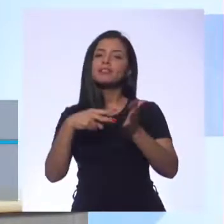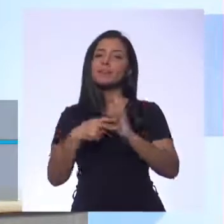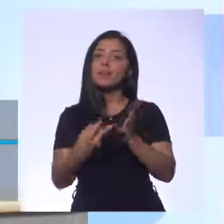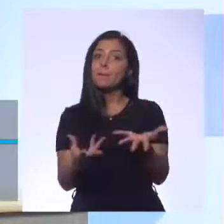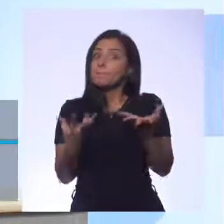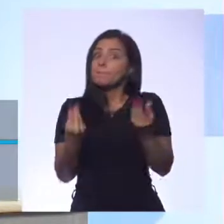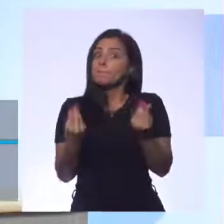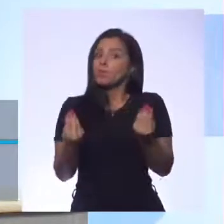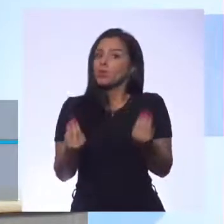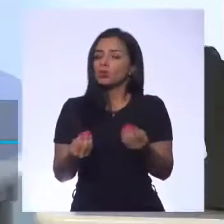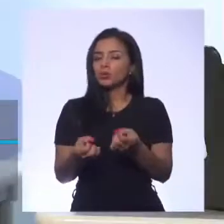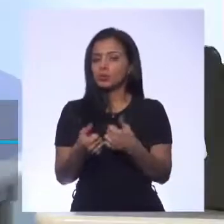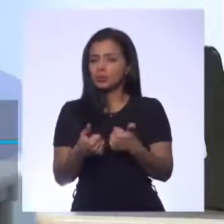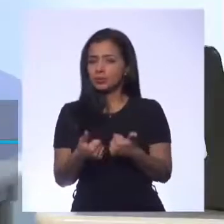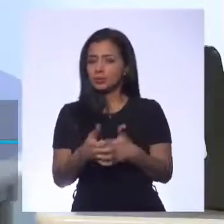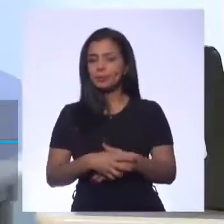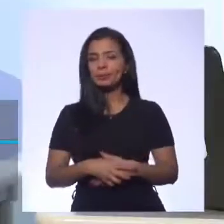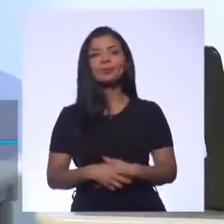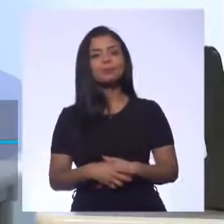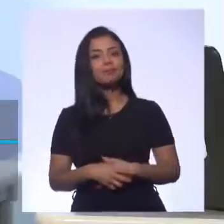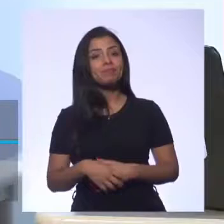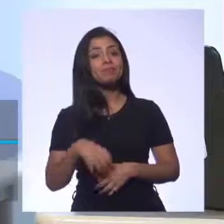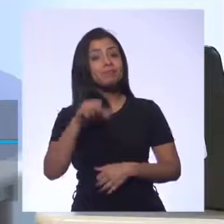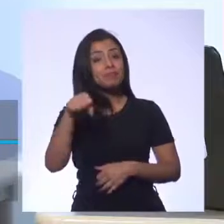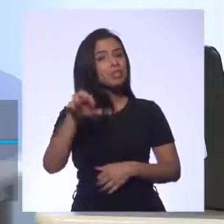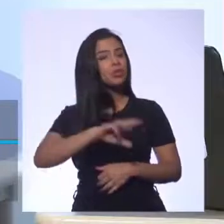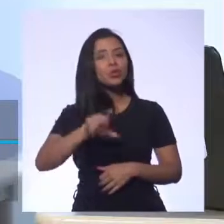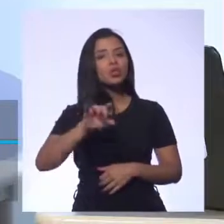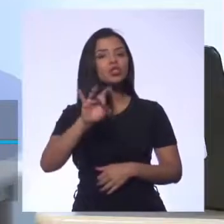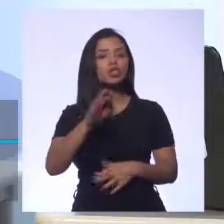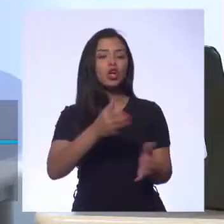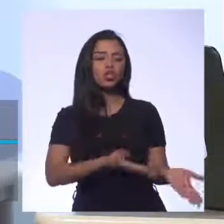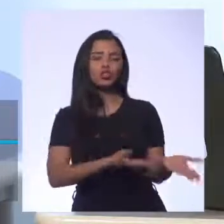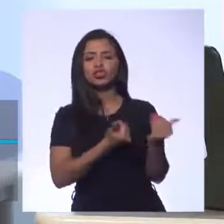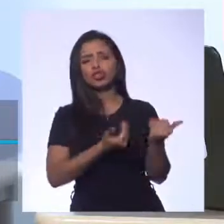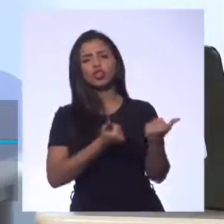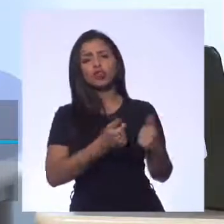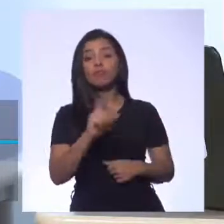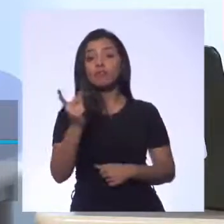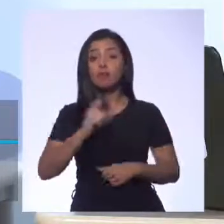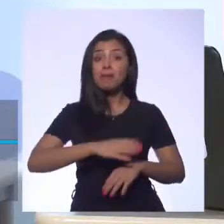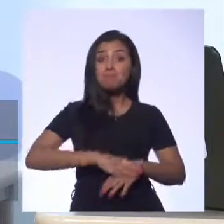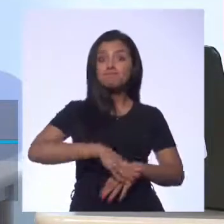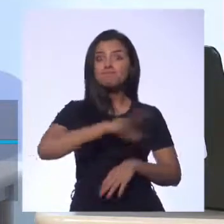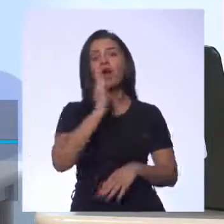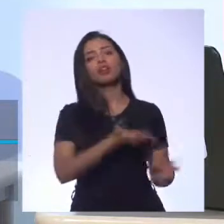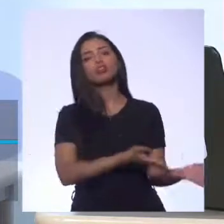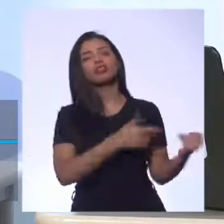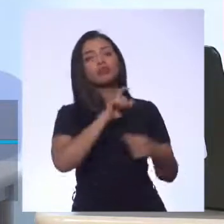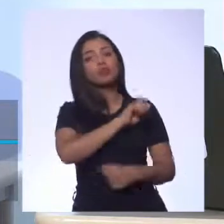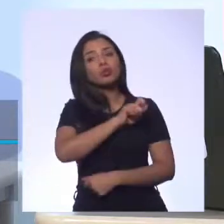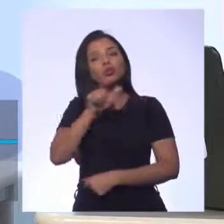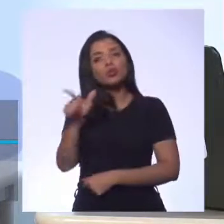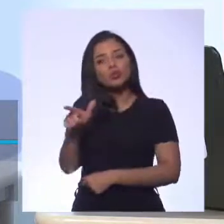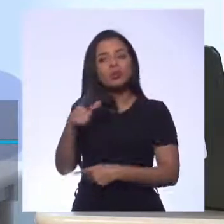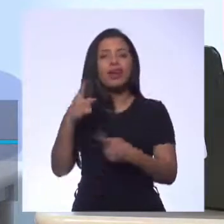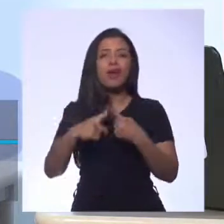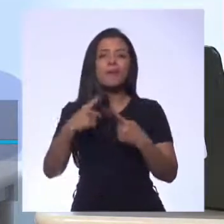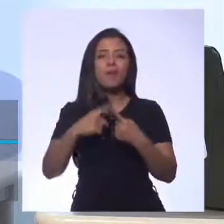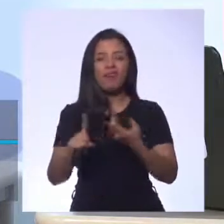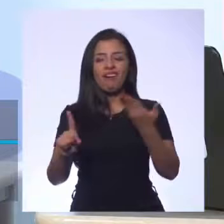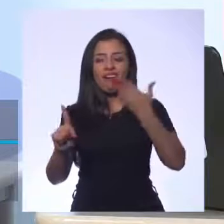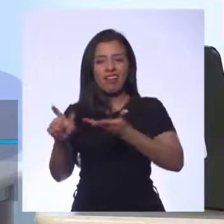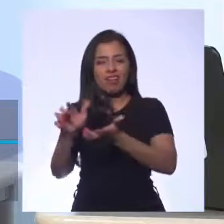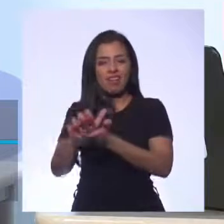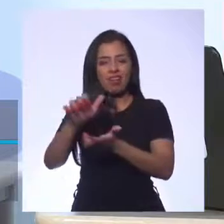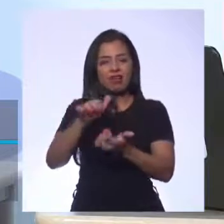bom? Isso, da ideia nossa mais jovem, não é só jovem, ela é mais jovem. Então fica aquela coisa assim, nossa, trocou por uma pessoa